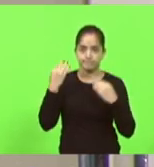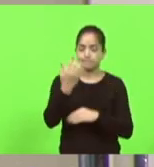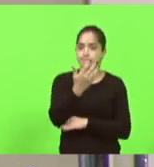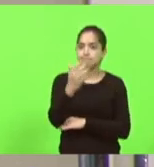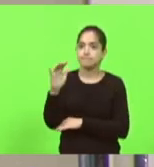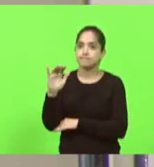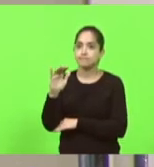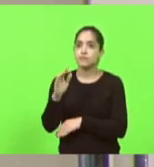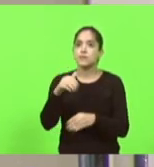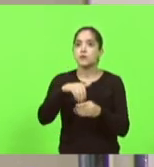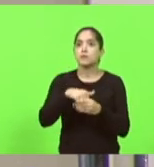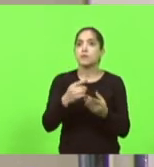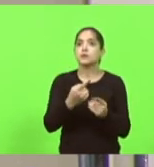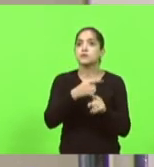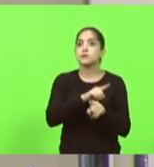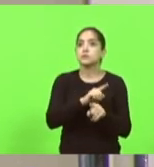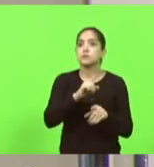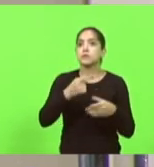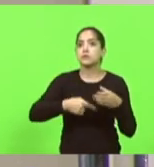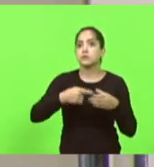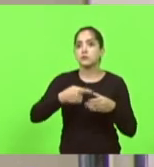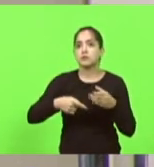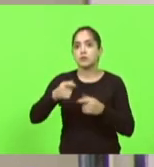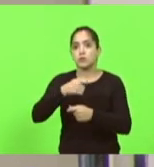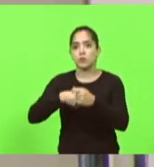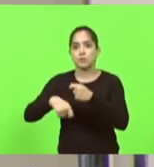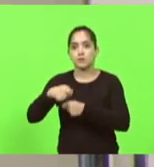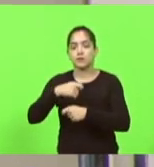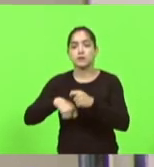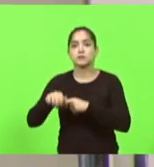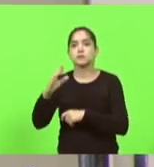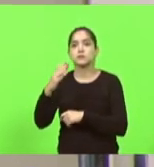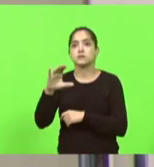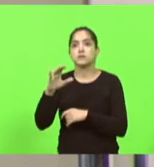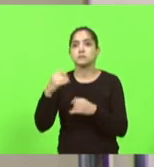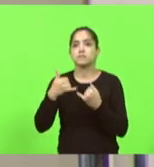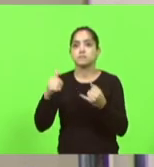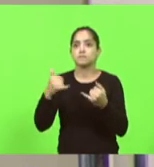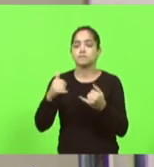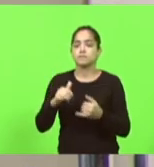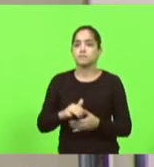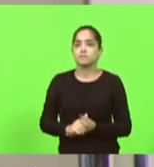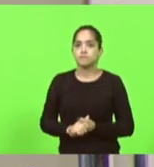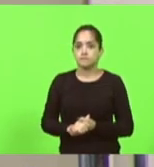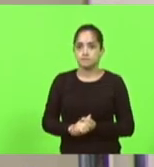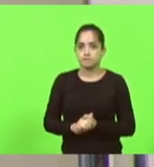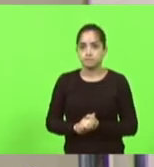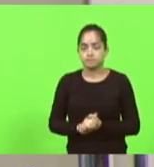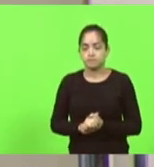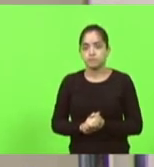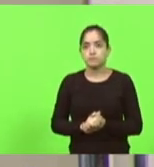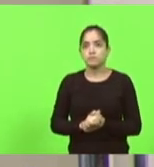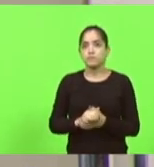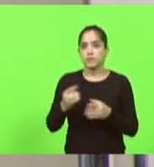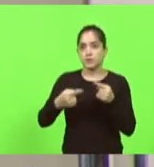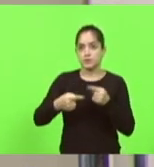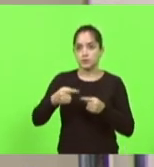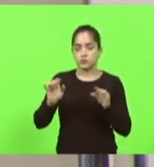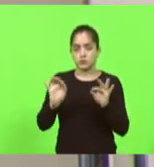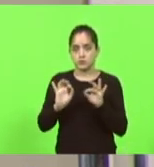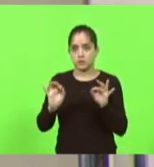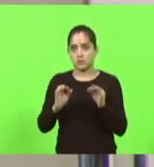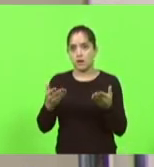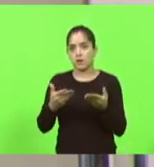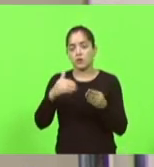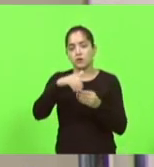parecer contrário da Comissão de Economia, Ciência, Tecnologia, Minas e Energia. Em discussão. Não havendo quem queira discutir,